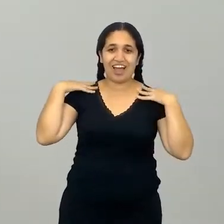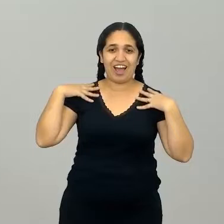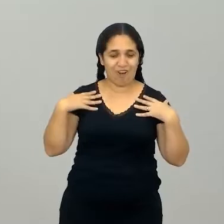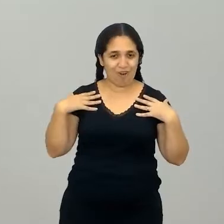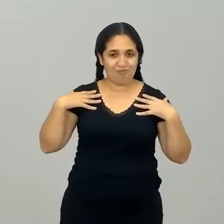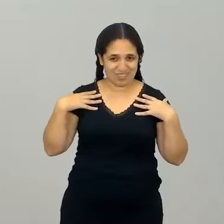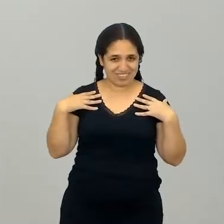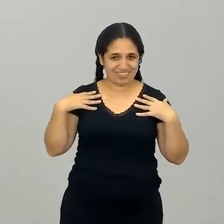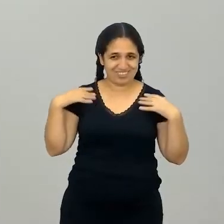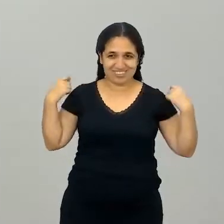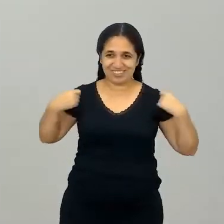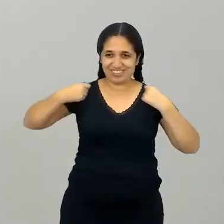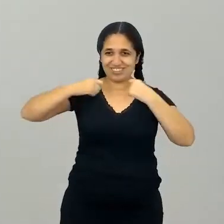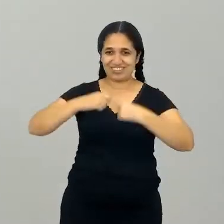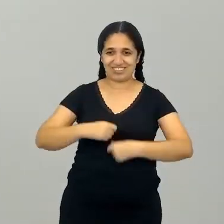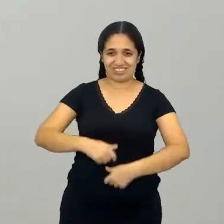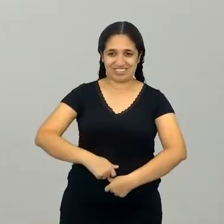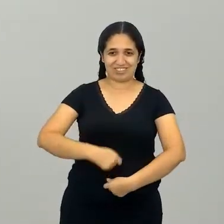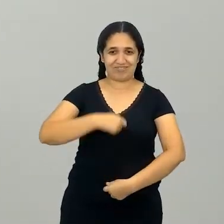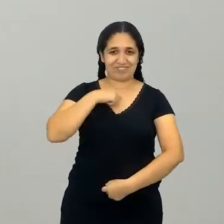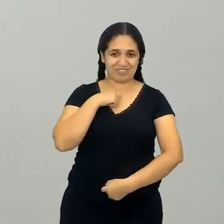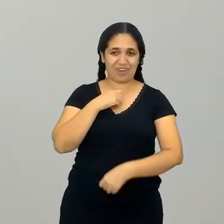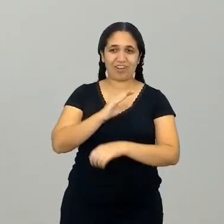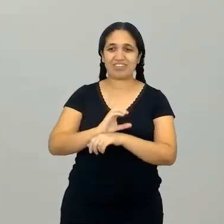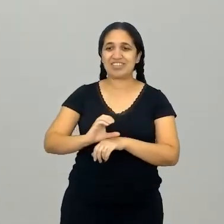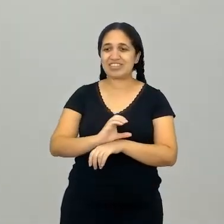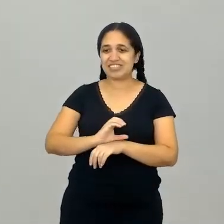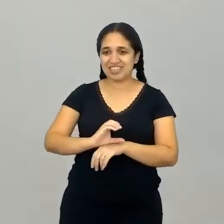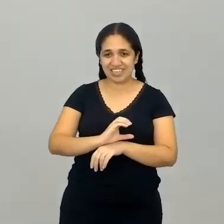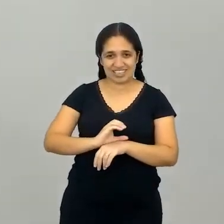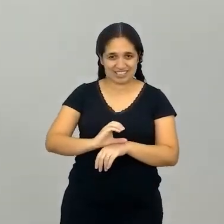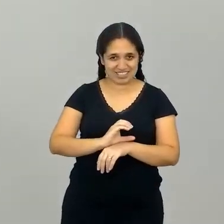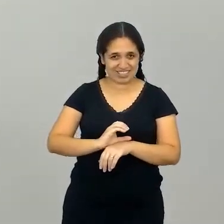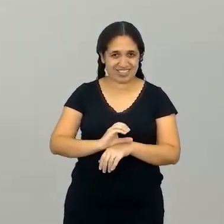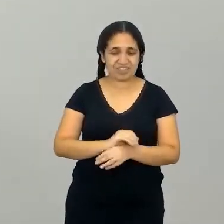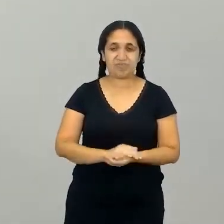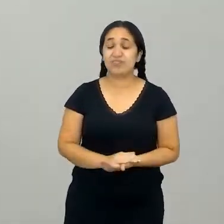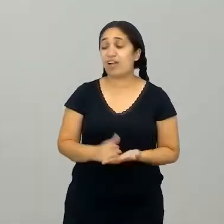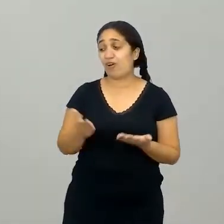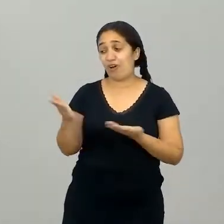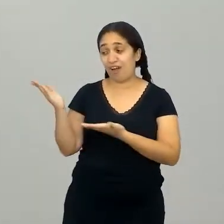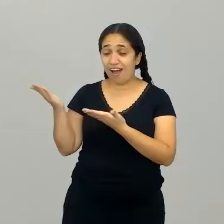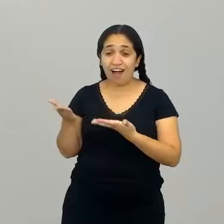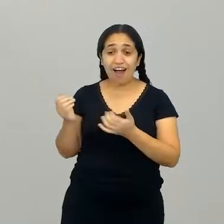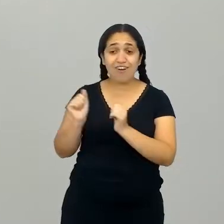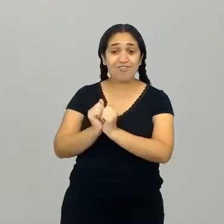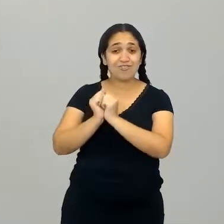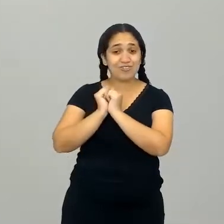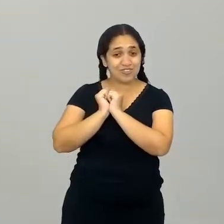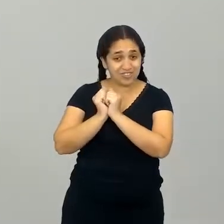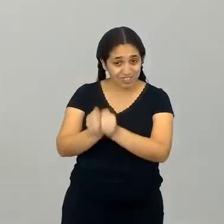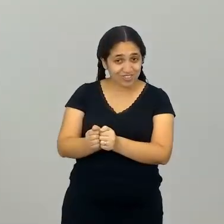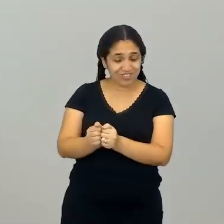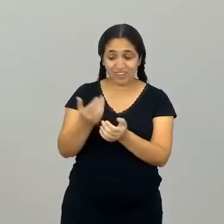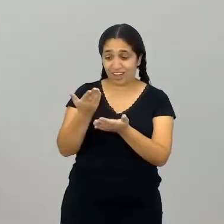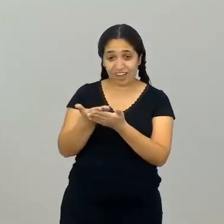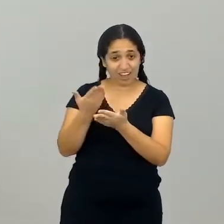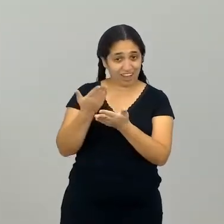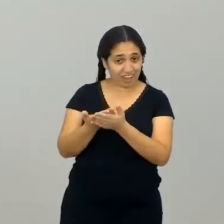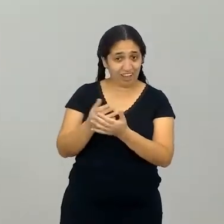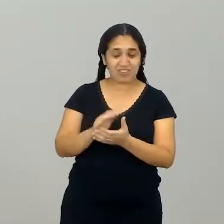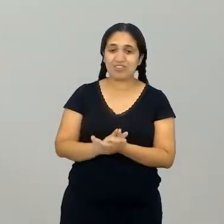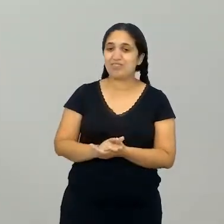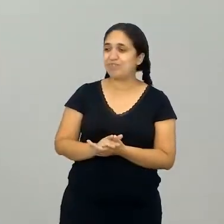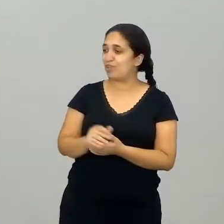que prevalece em mim é de cor cinza. Para me acompanhar nessa aula aqui, temos a presença